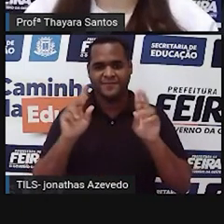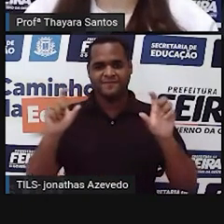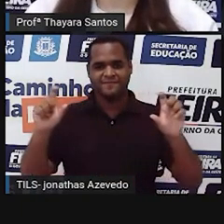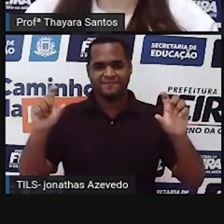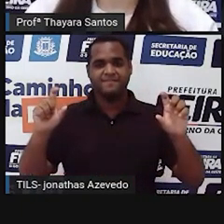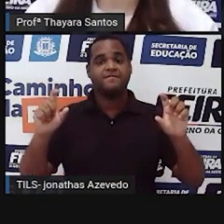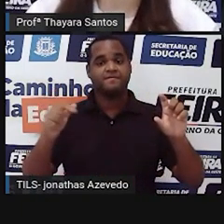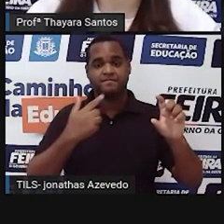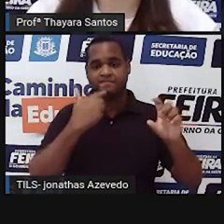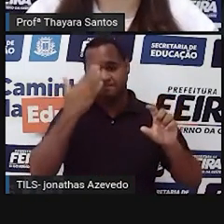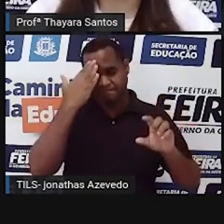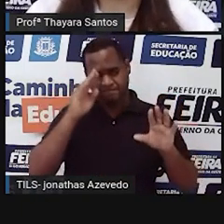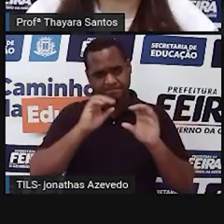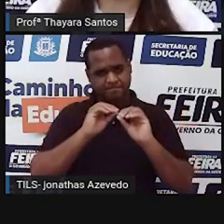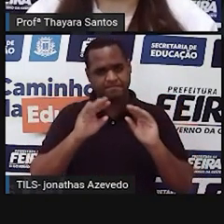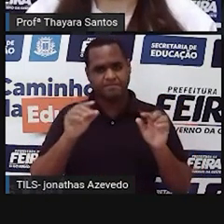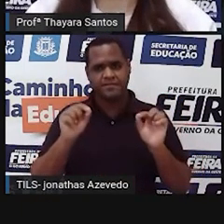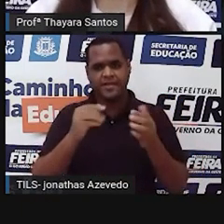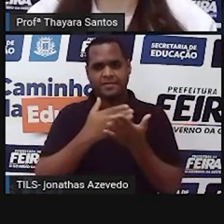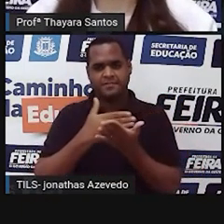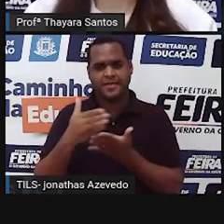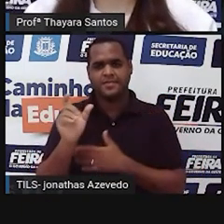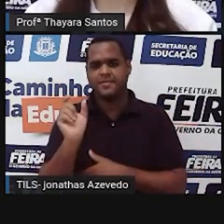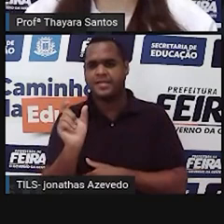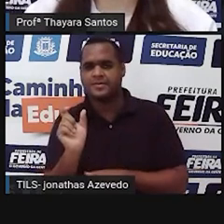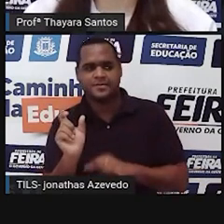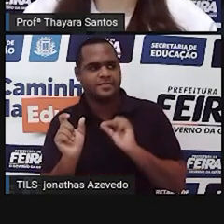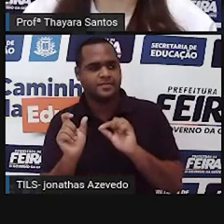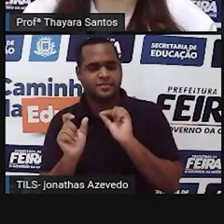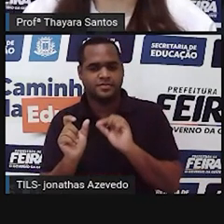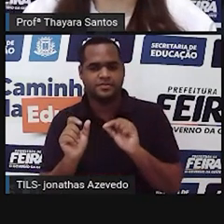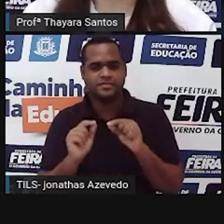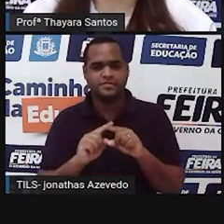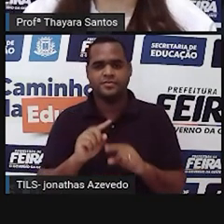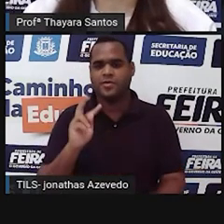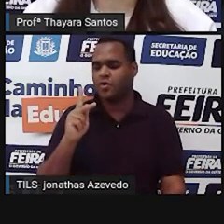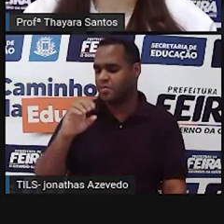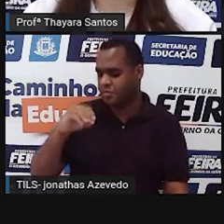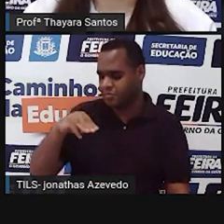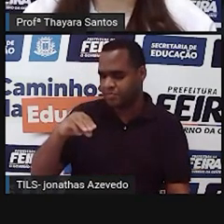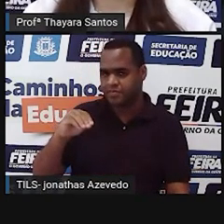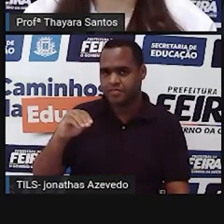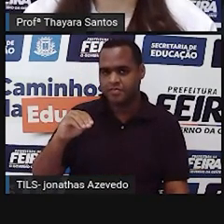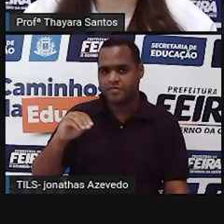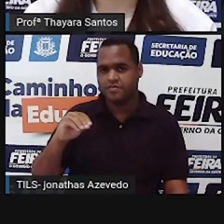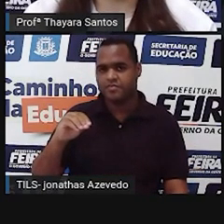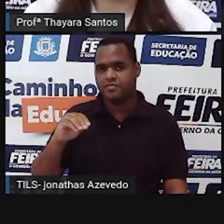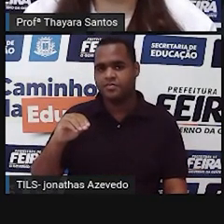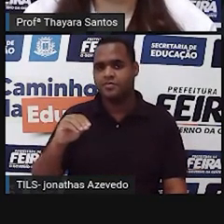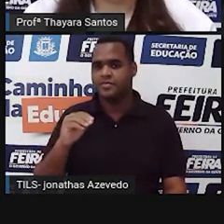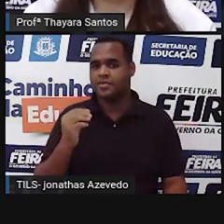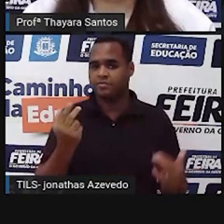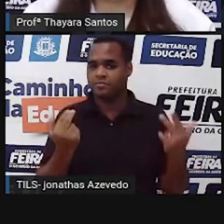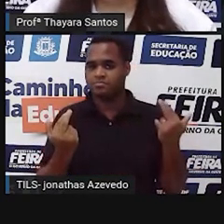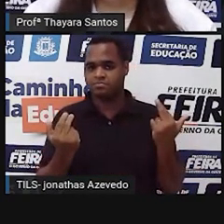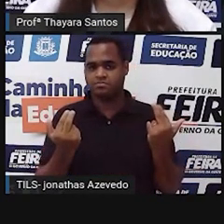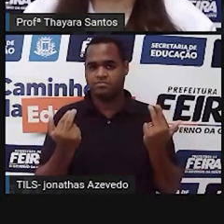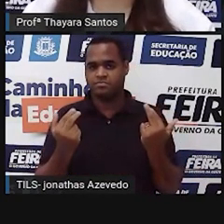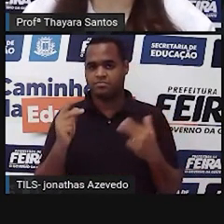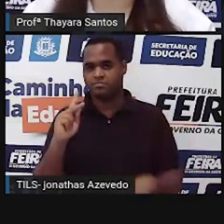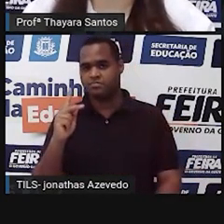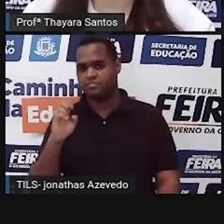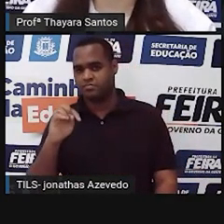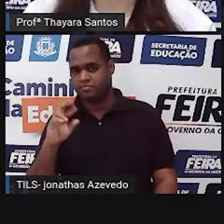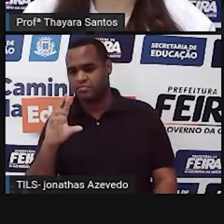entender, é só a gente buscar a origem das palavras. Esse termo homo quer dizer igual, hetero